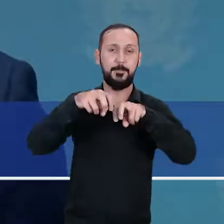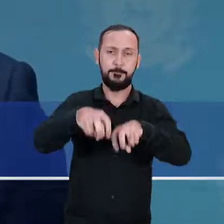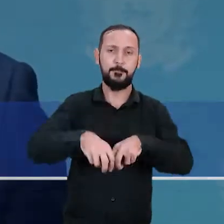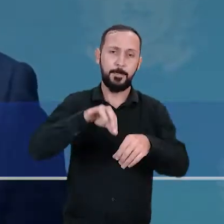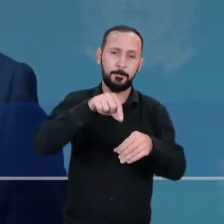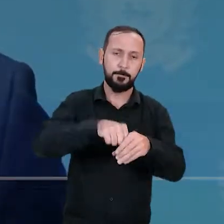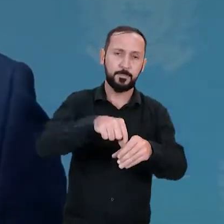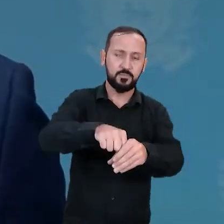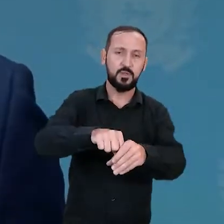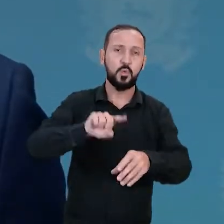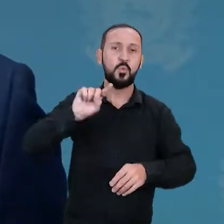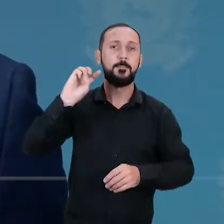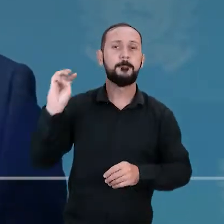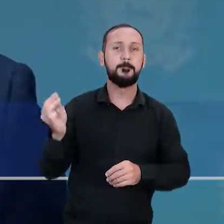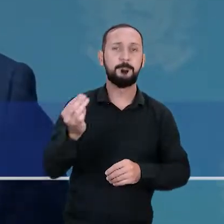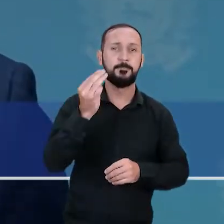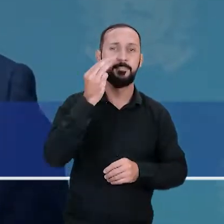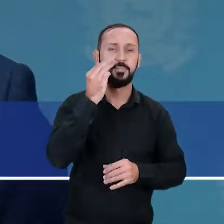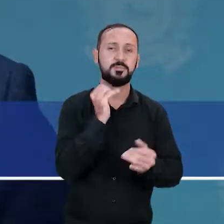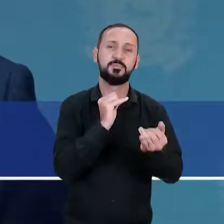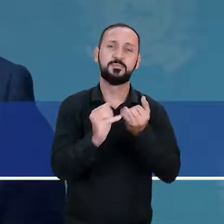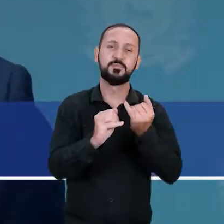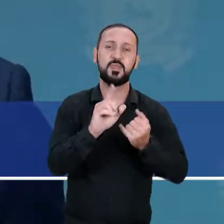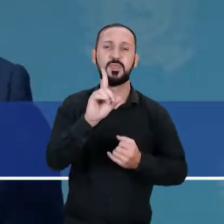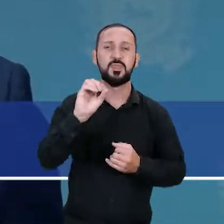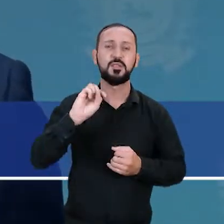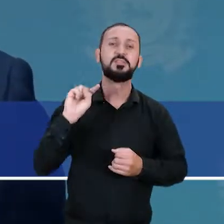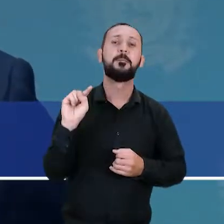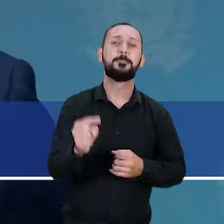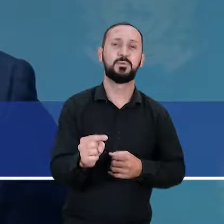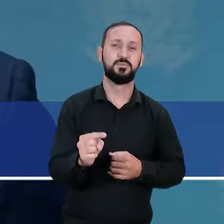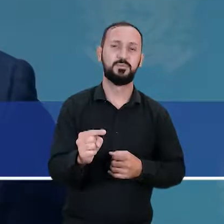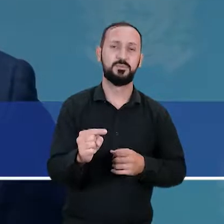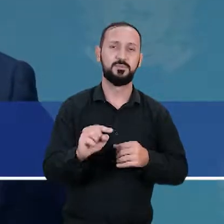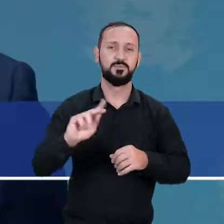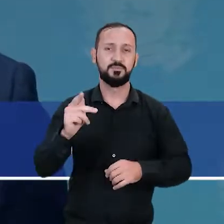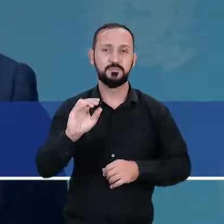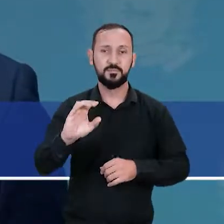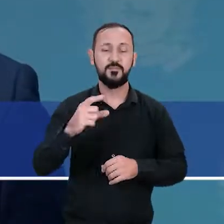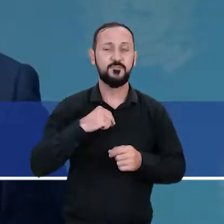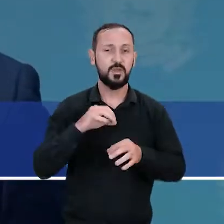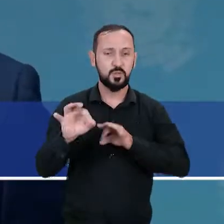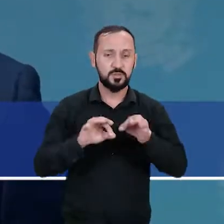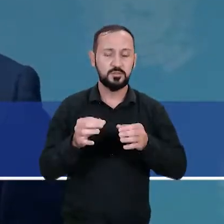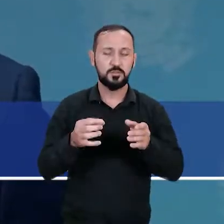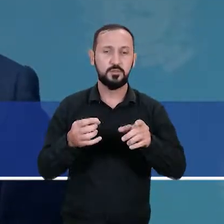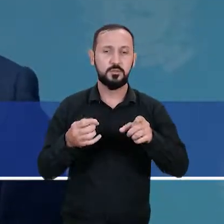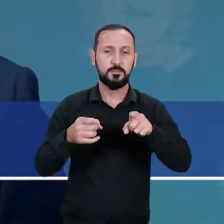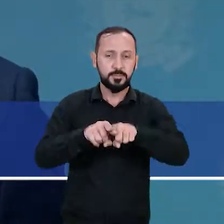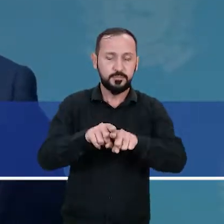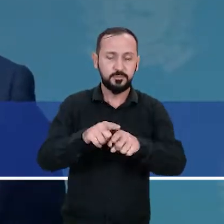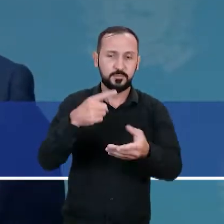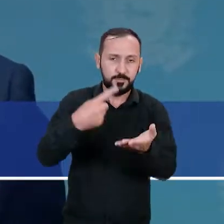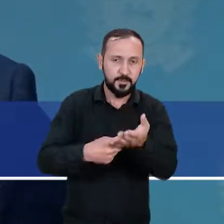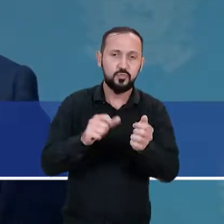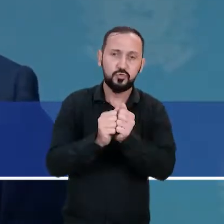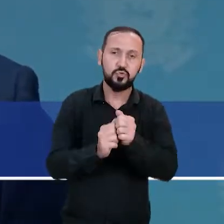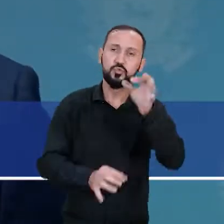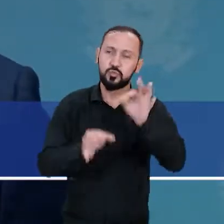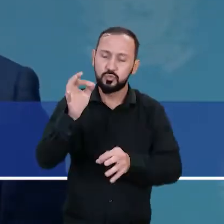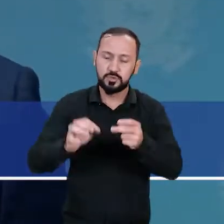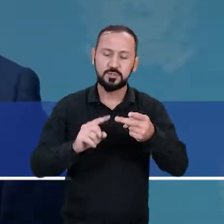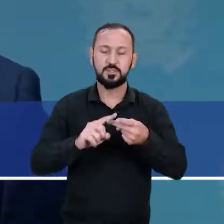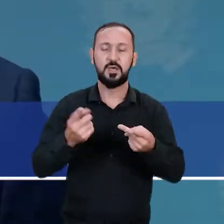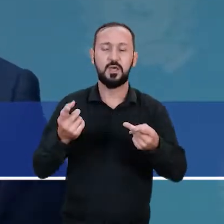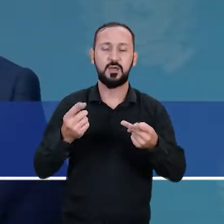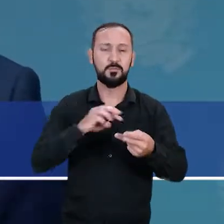de hectares, pegaram uma pequena parte, 10 mil hectares, fizeram um TAC junto com o Judiciário, o Ministério Público